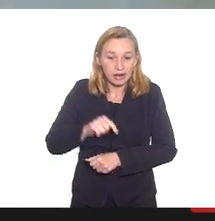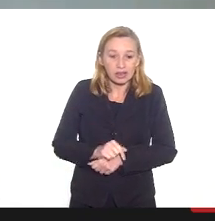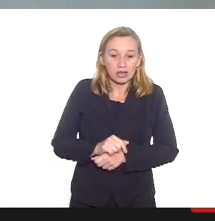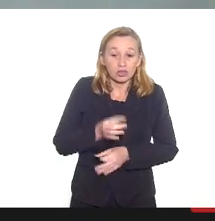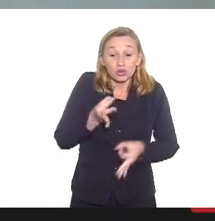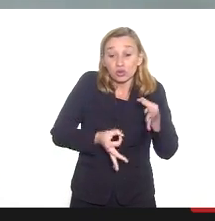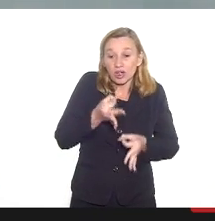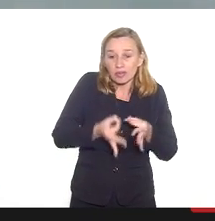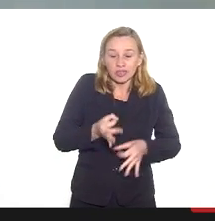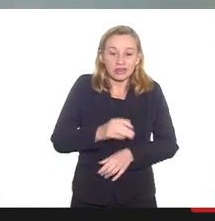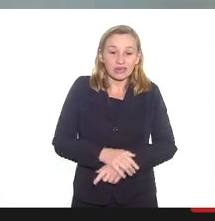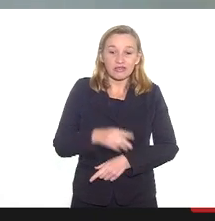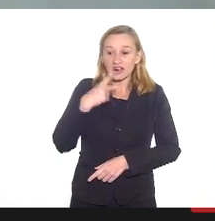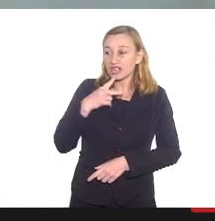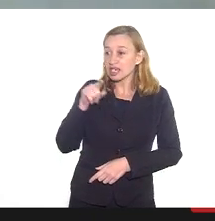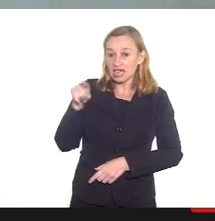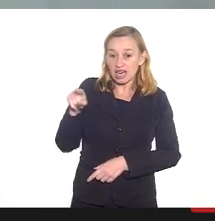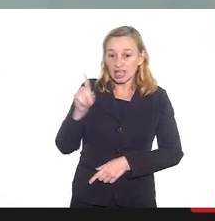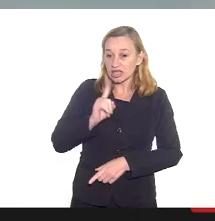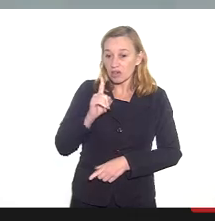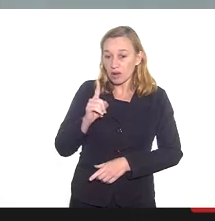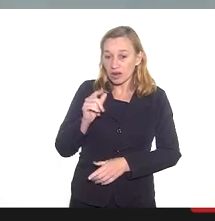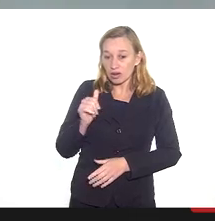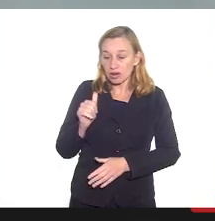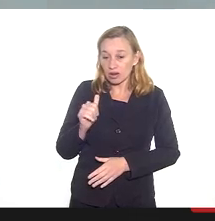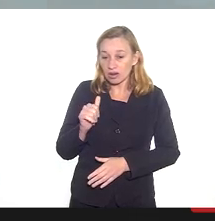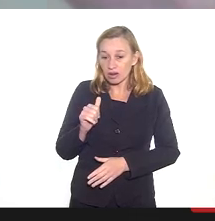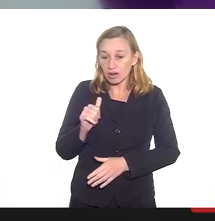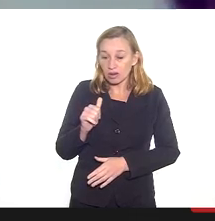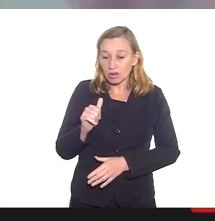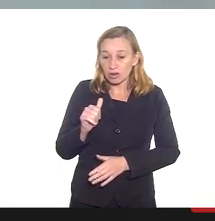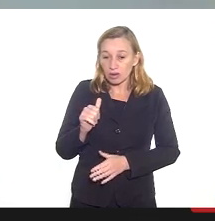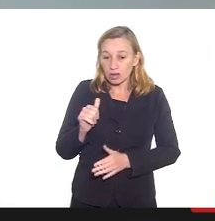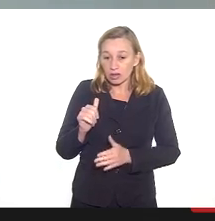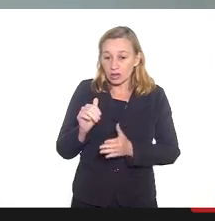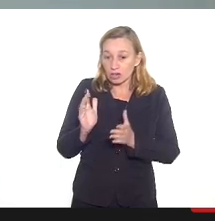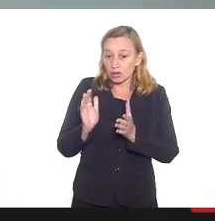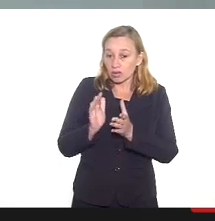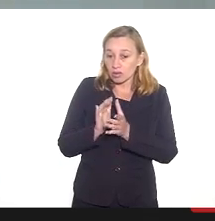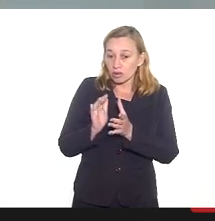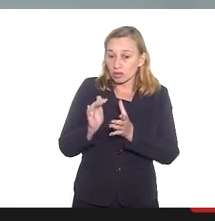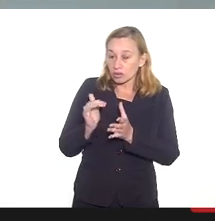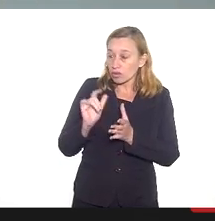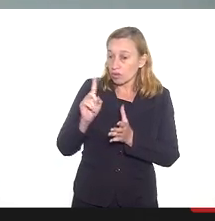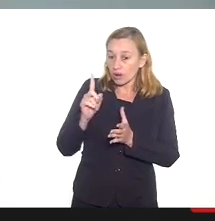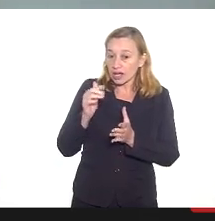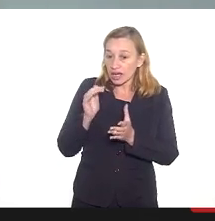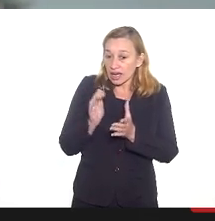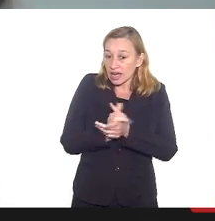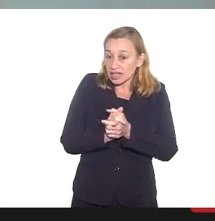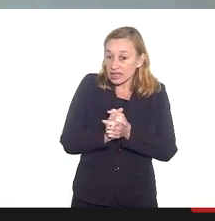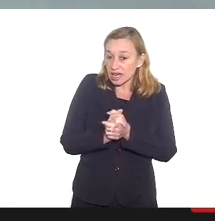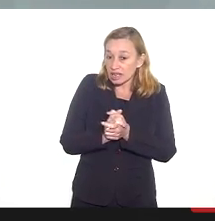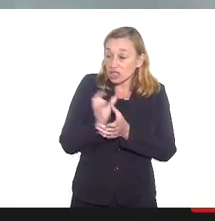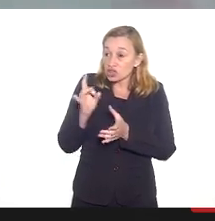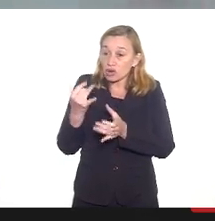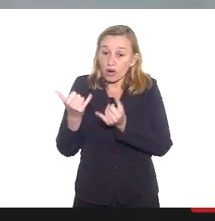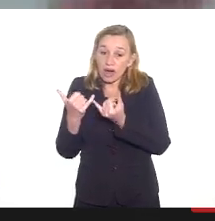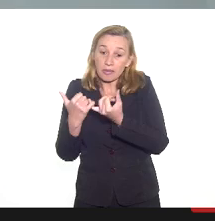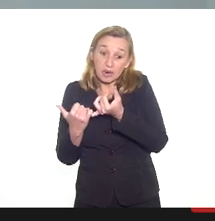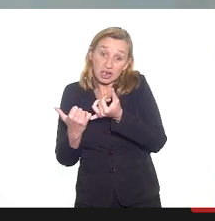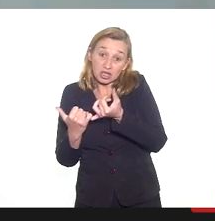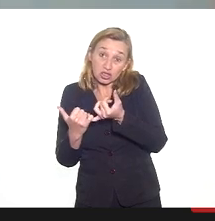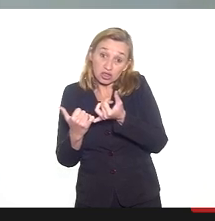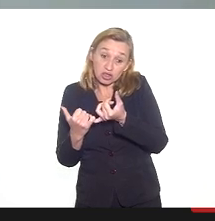julgamento moral, dizendo que ela não era uma companheira, ela era apenas uma amante do jogador Bruno e, portanto,